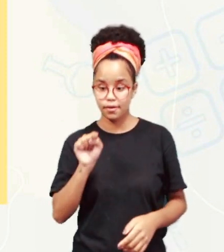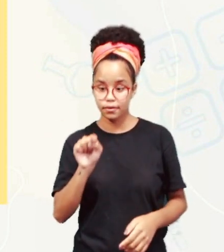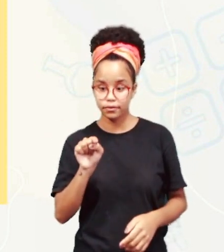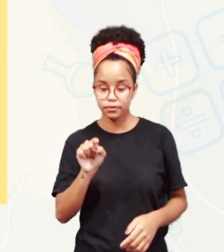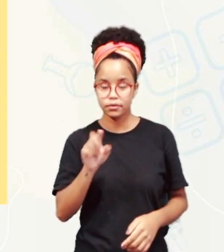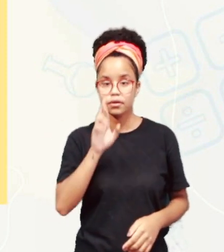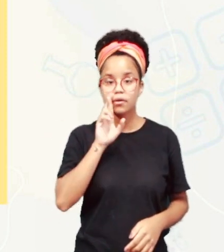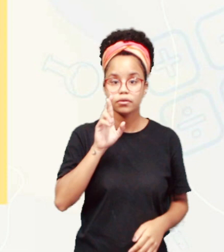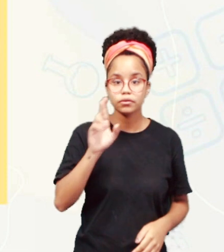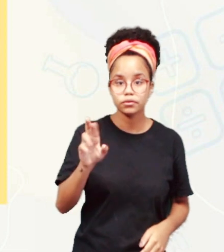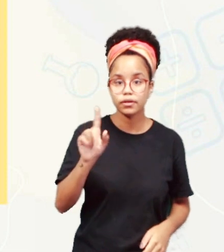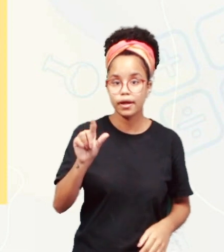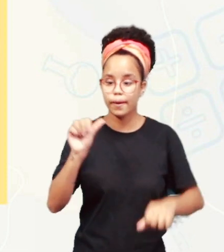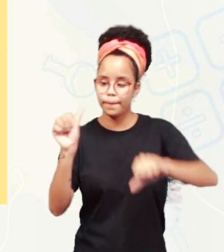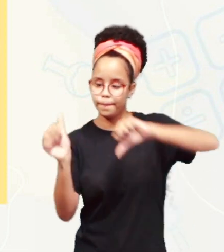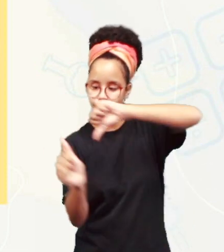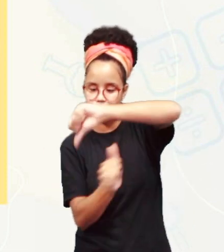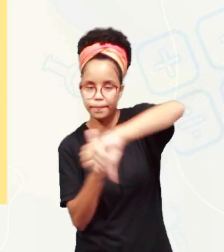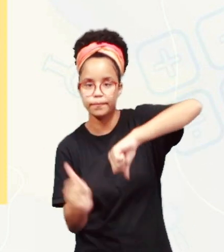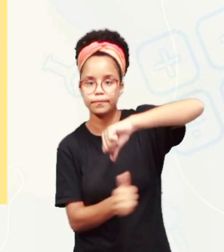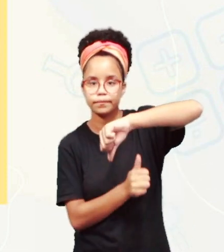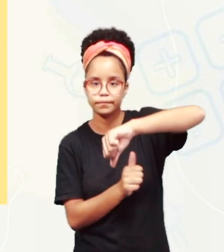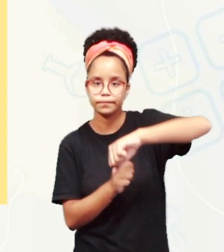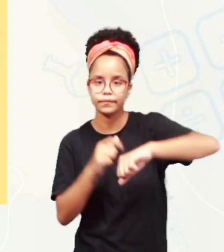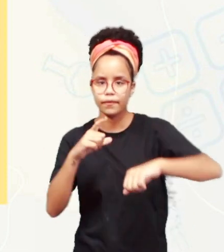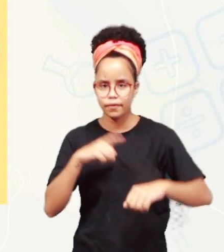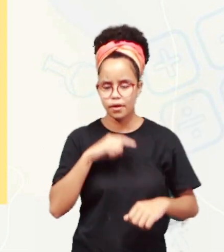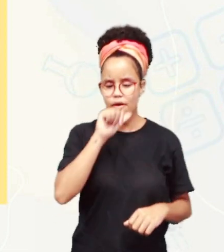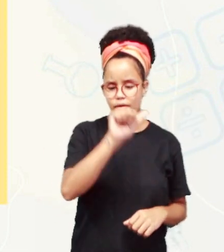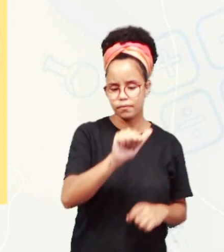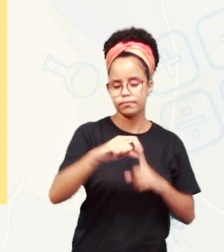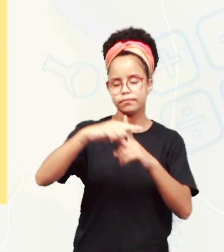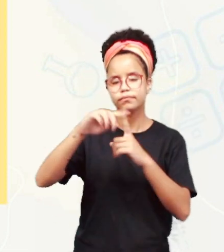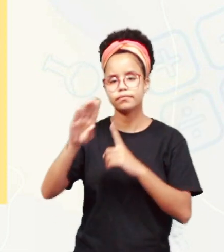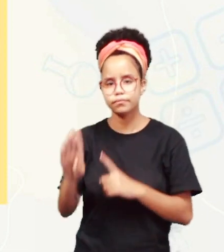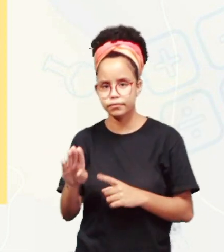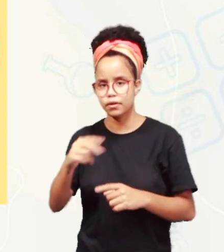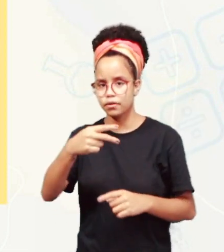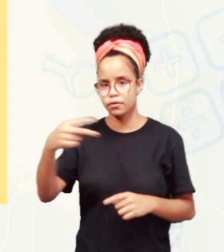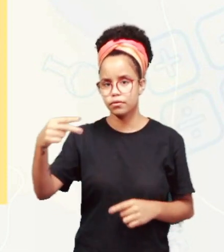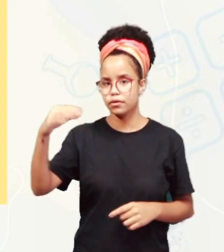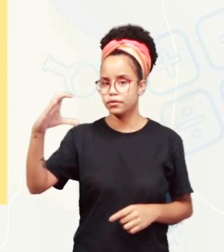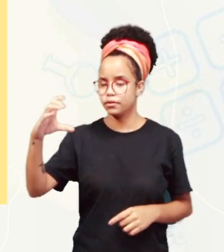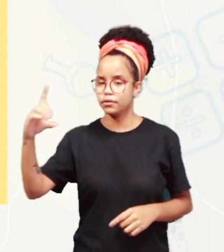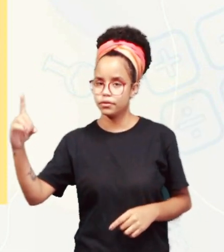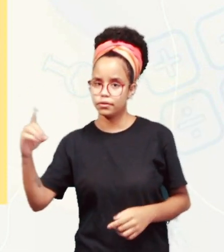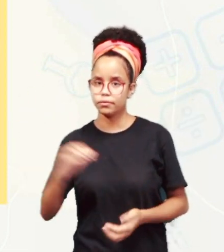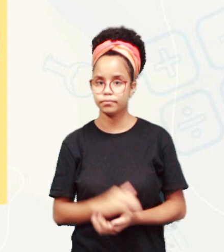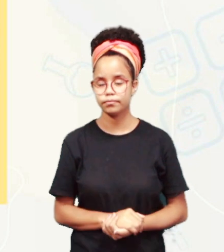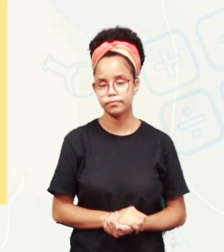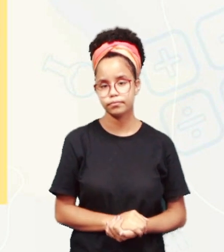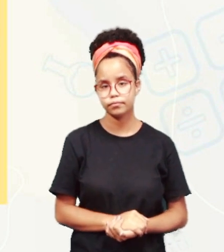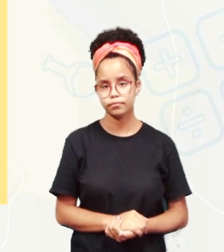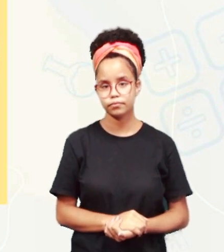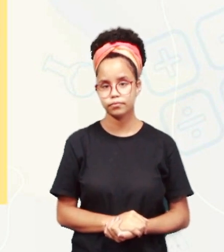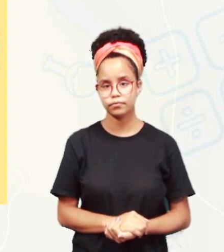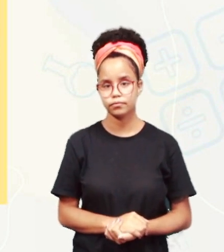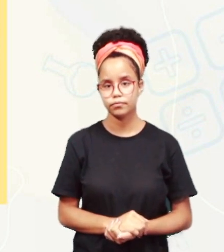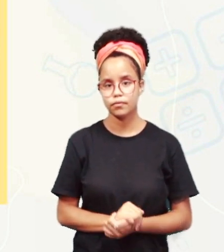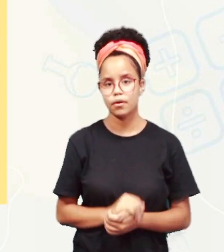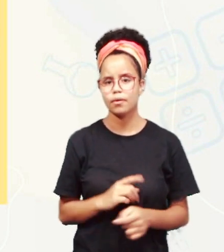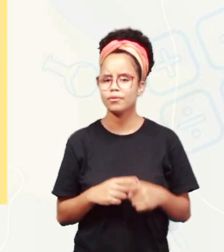reação ela é reversível eu tenho a + b = CD Mas eu também